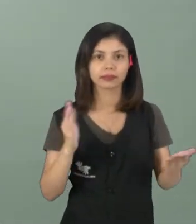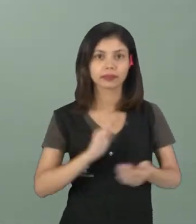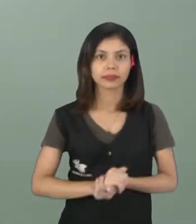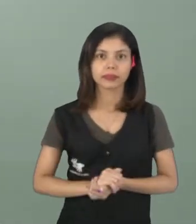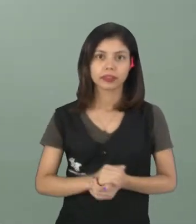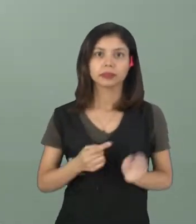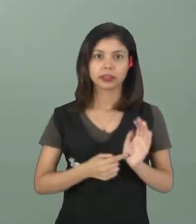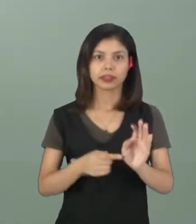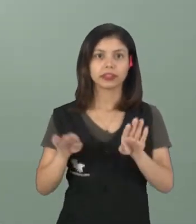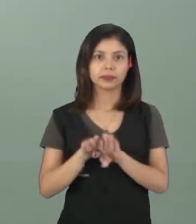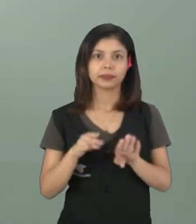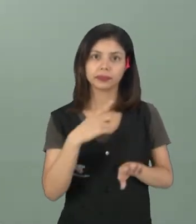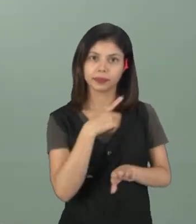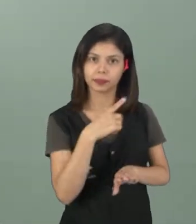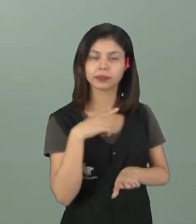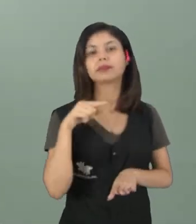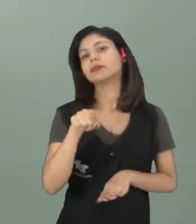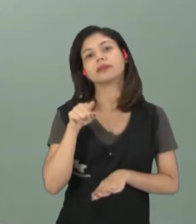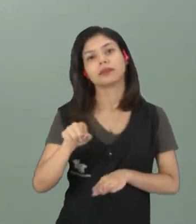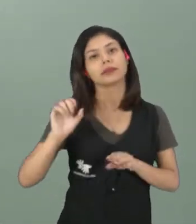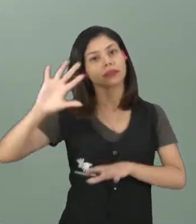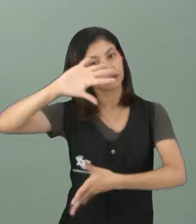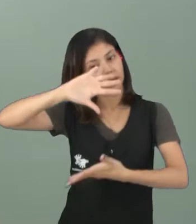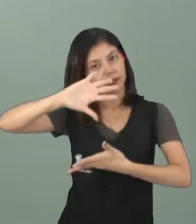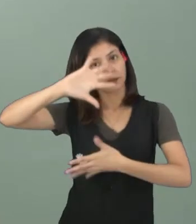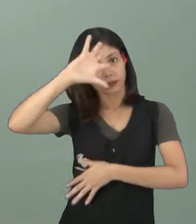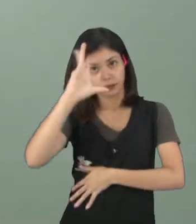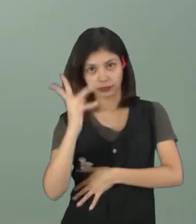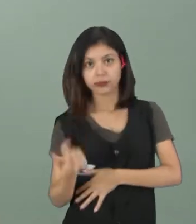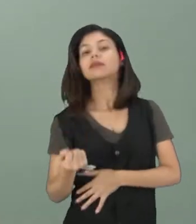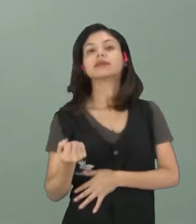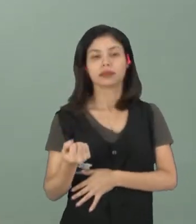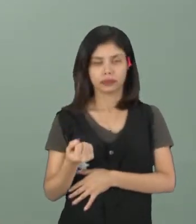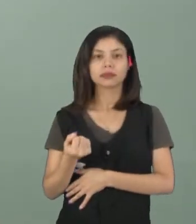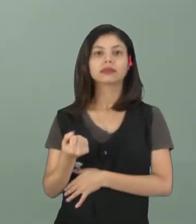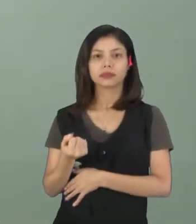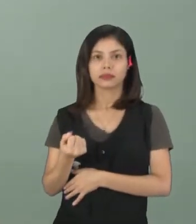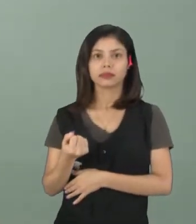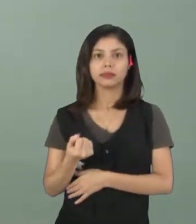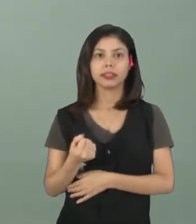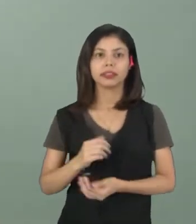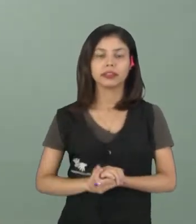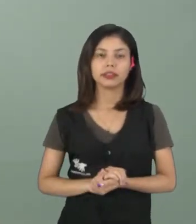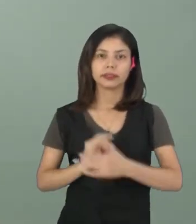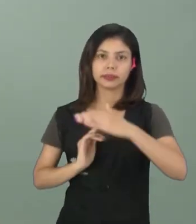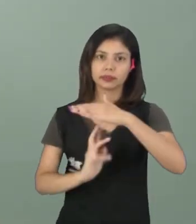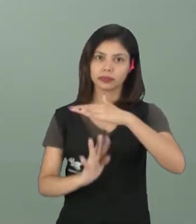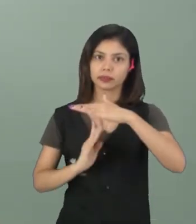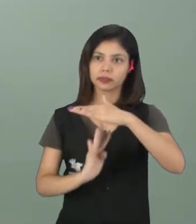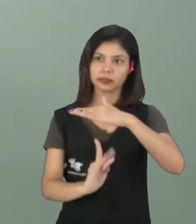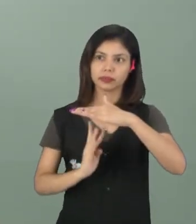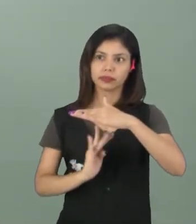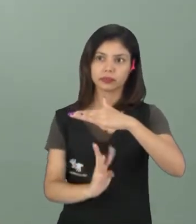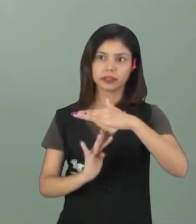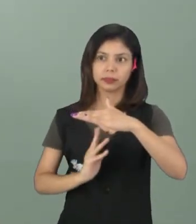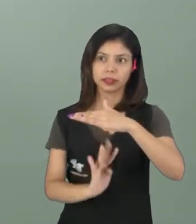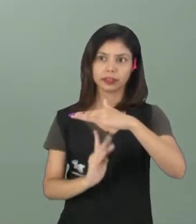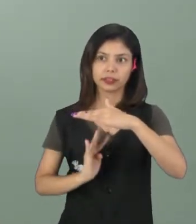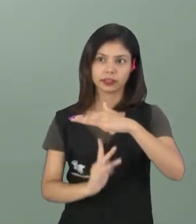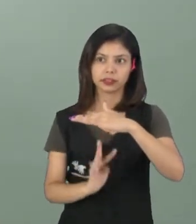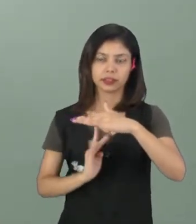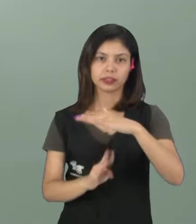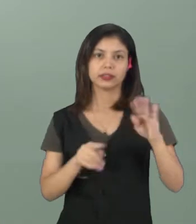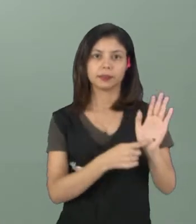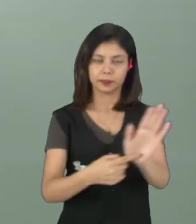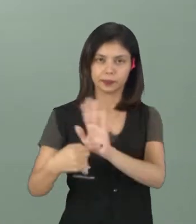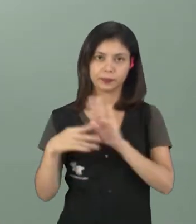para nossa sociedade assim também como os africanos e também Os migrantes aqueles povos que vieram